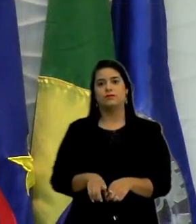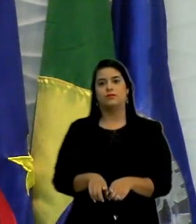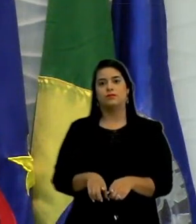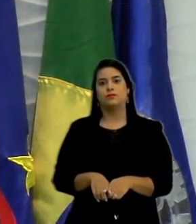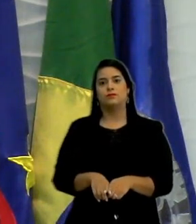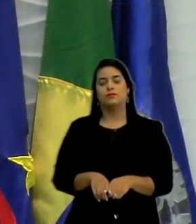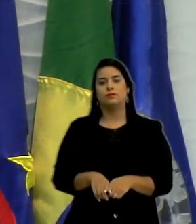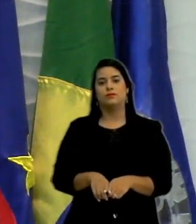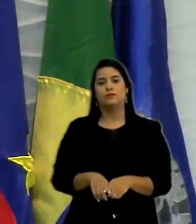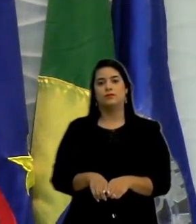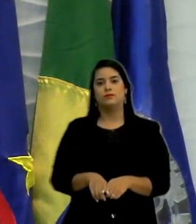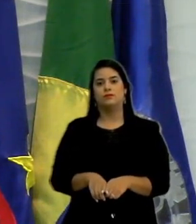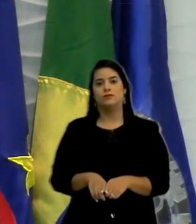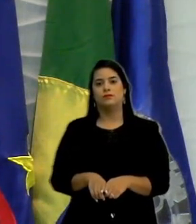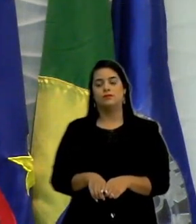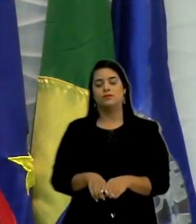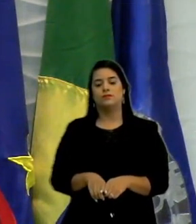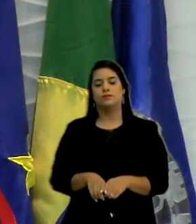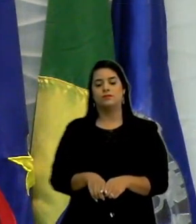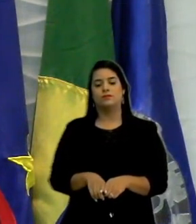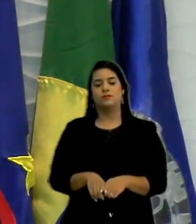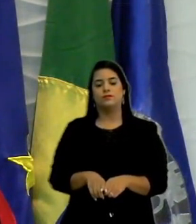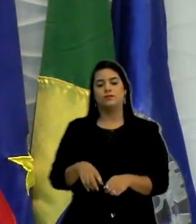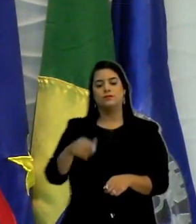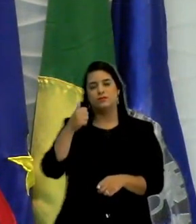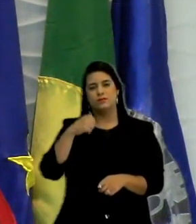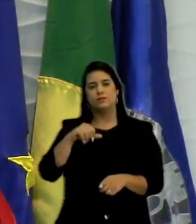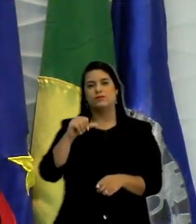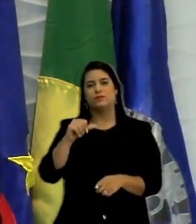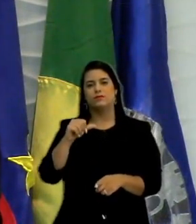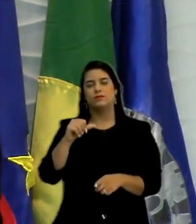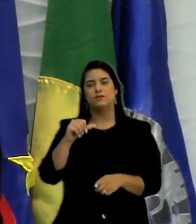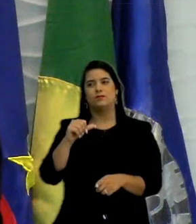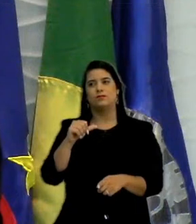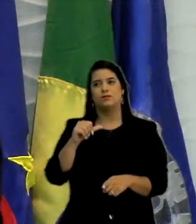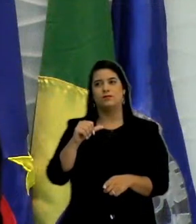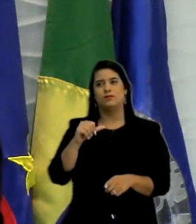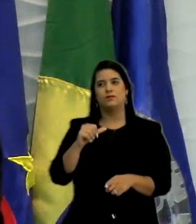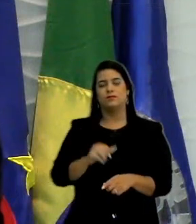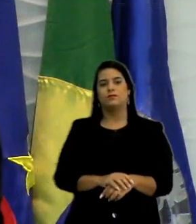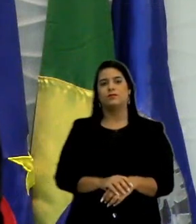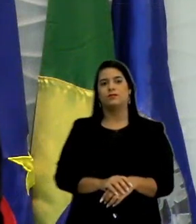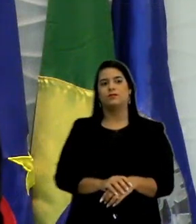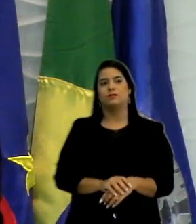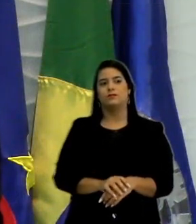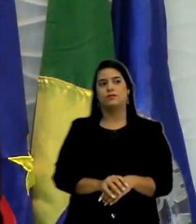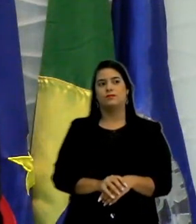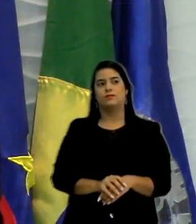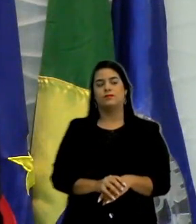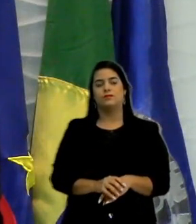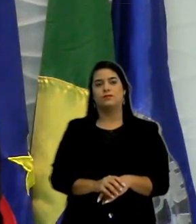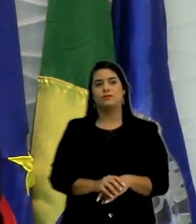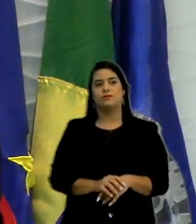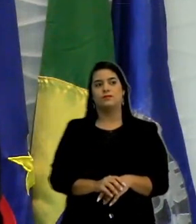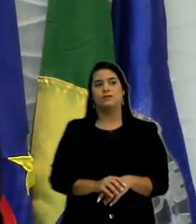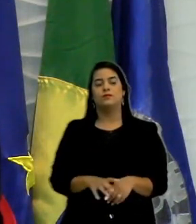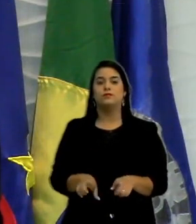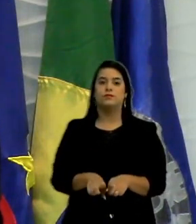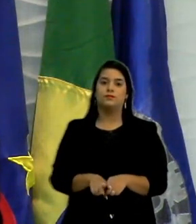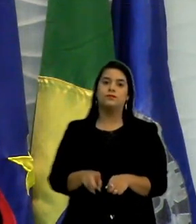Lude Ribeiro, mãe de assessora de Júnior, do vereador Júnior do Sindicato, e o nosso amigo também,